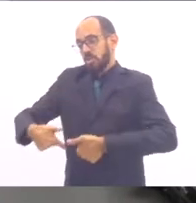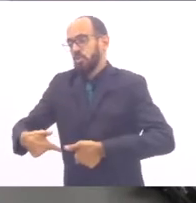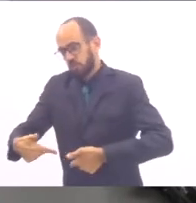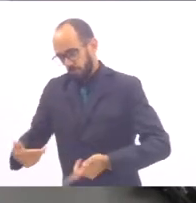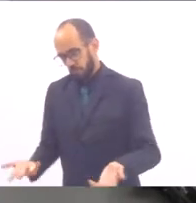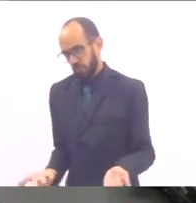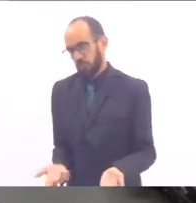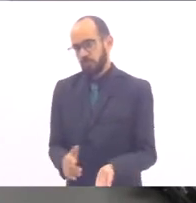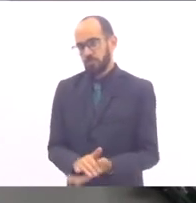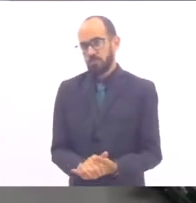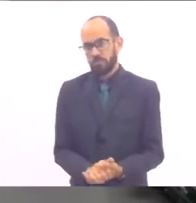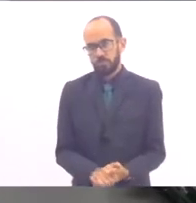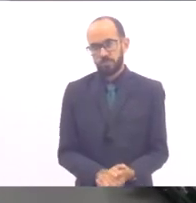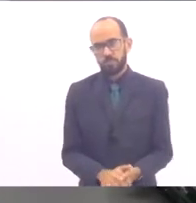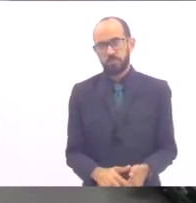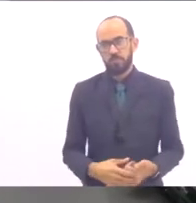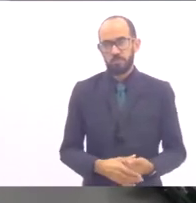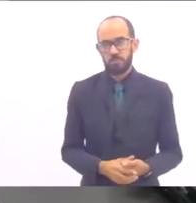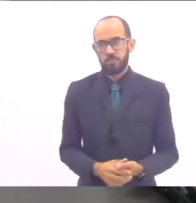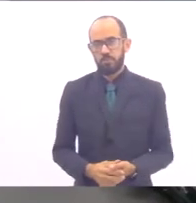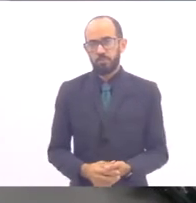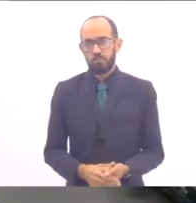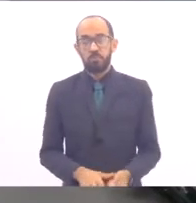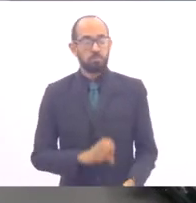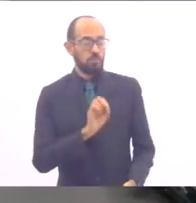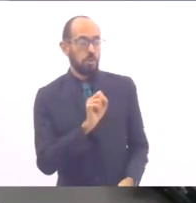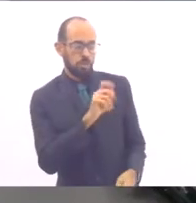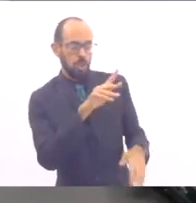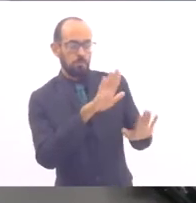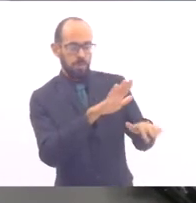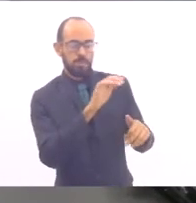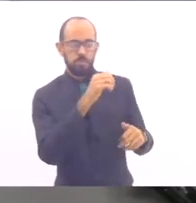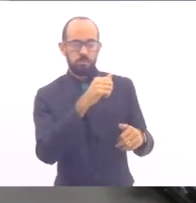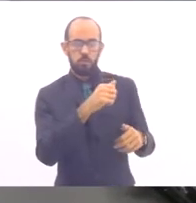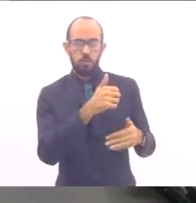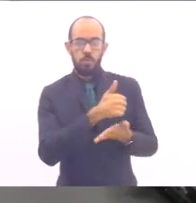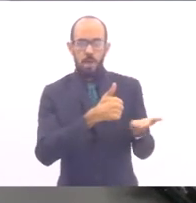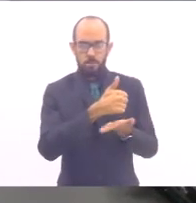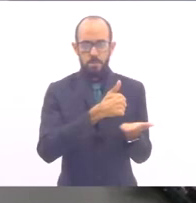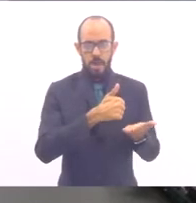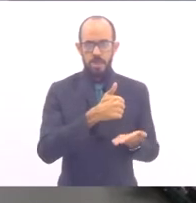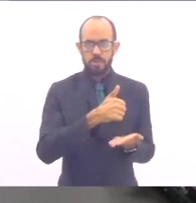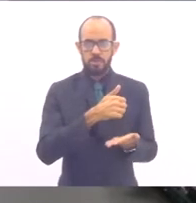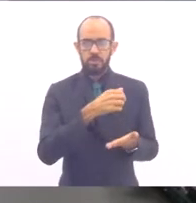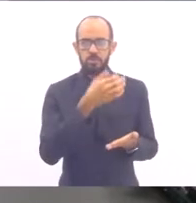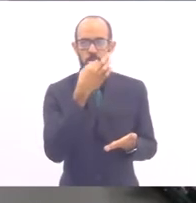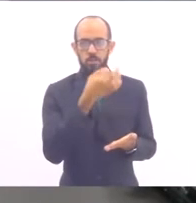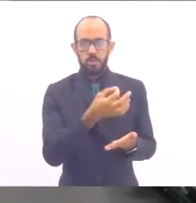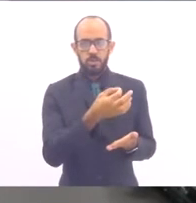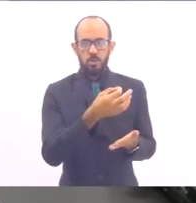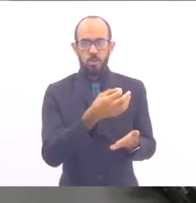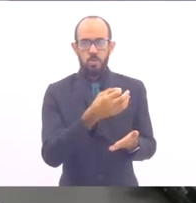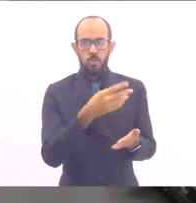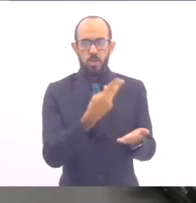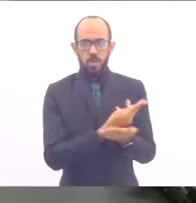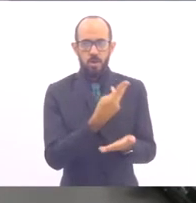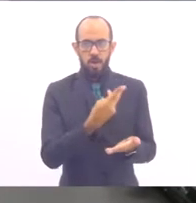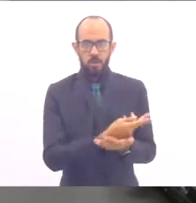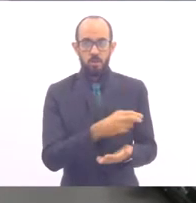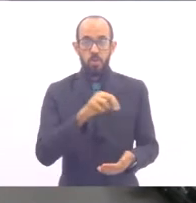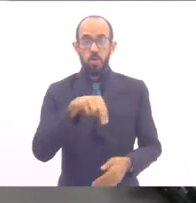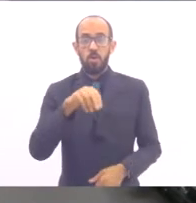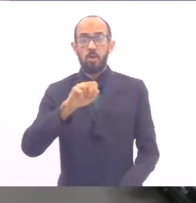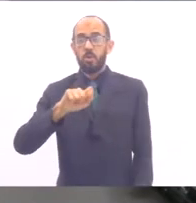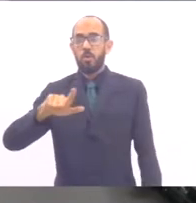judicial, pelo que disse, foi também baseada num parecer infeliz. Tá bom. O Noel Rosa fez um samba muito tempo atrás